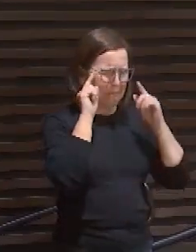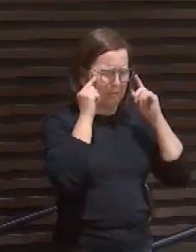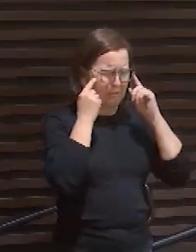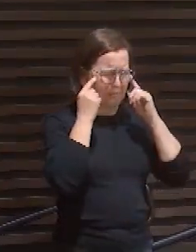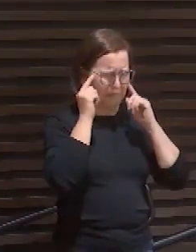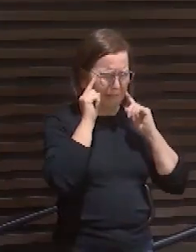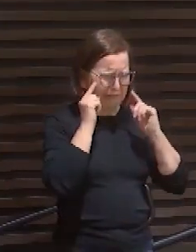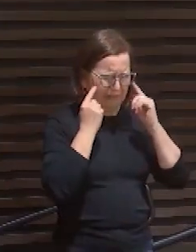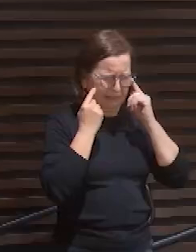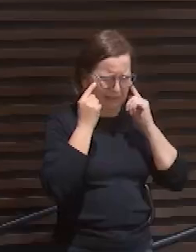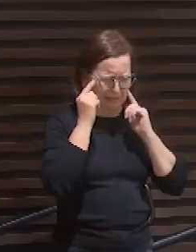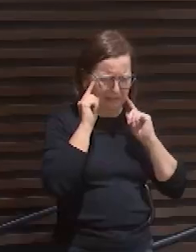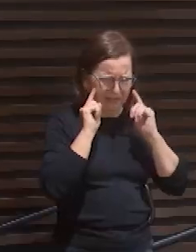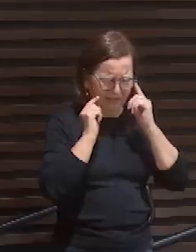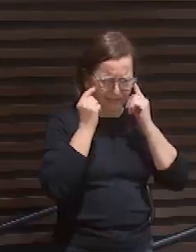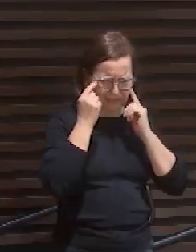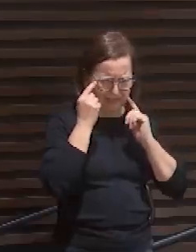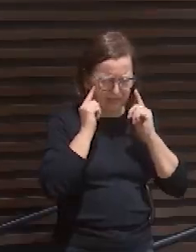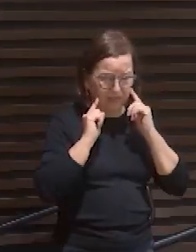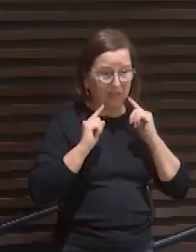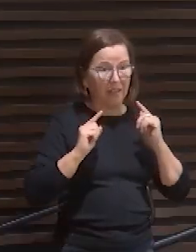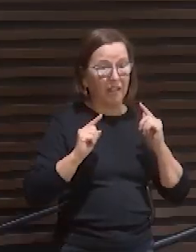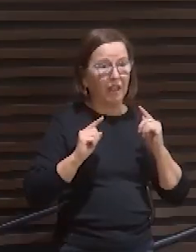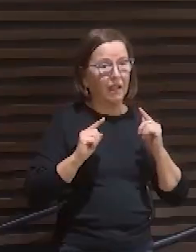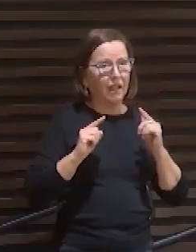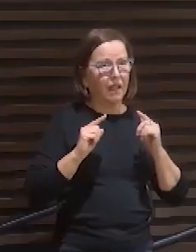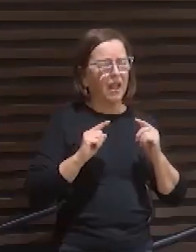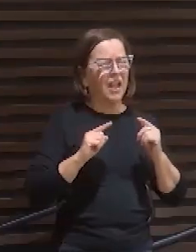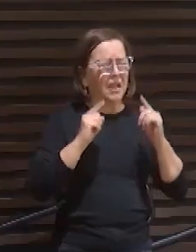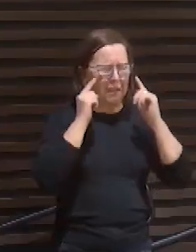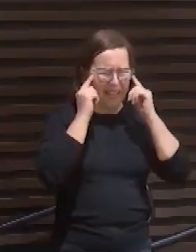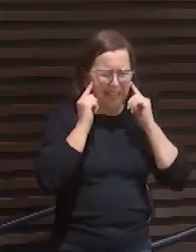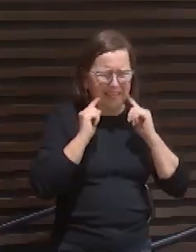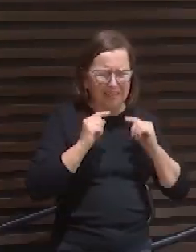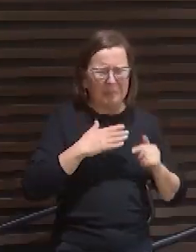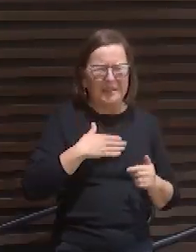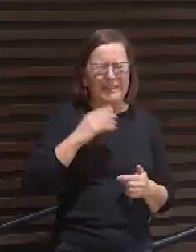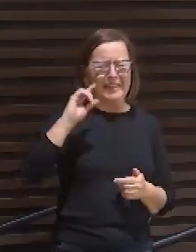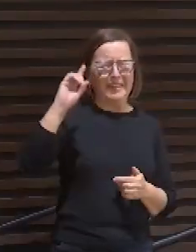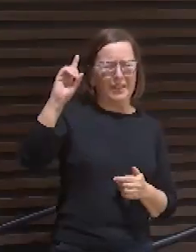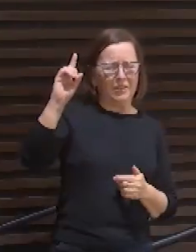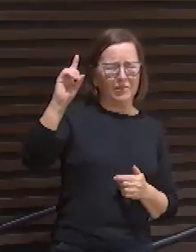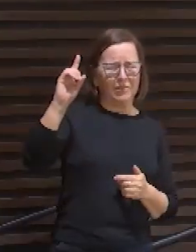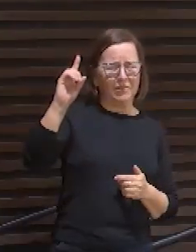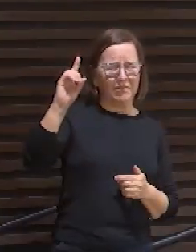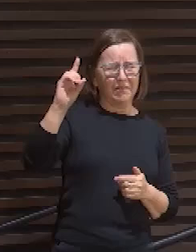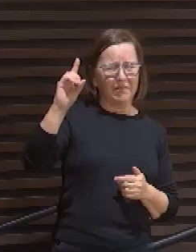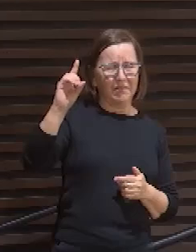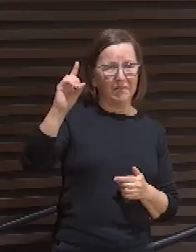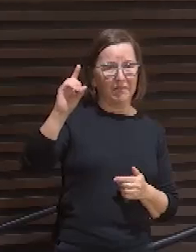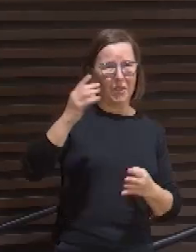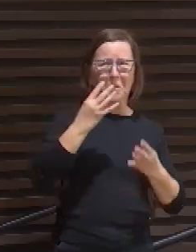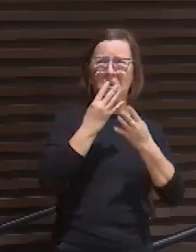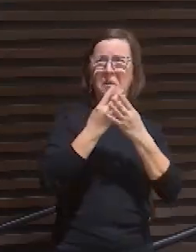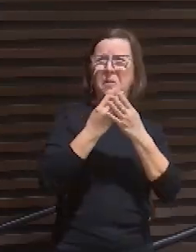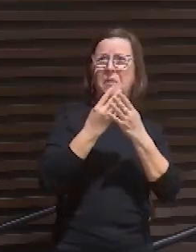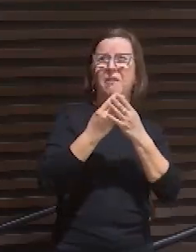Você se lembra? E aí começa a chorar. Meu Deus! Convicção de pecado.